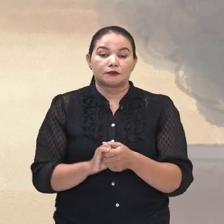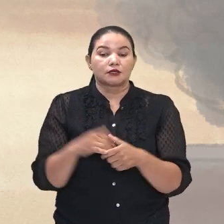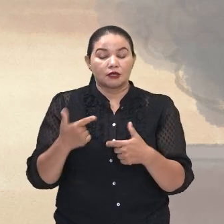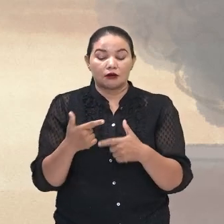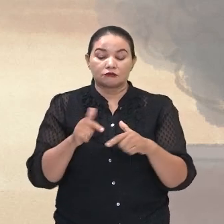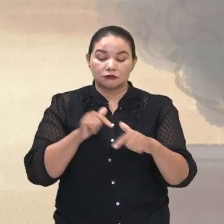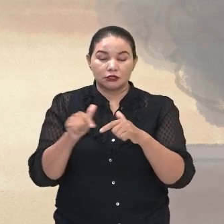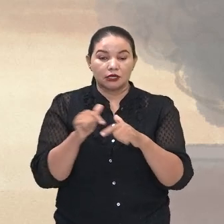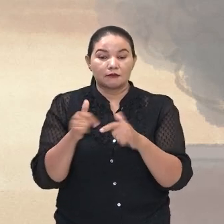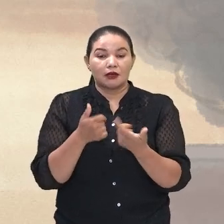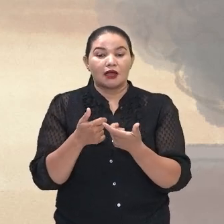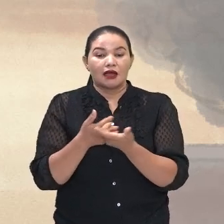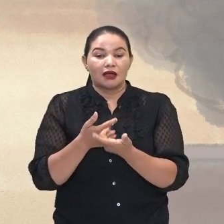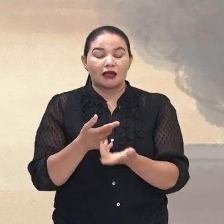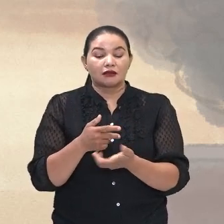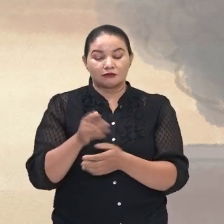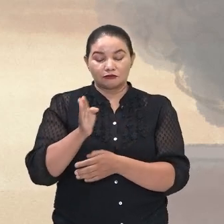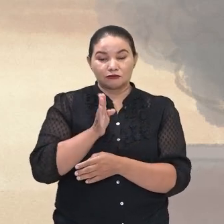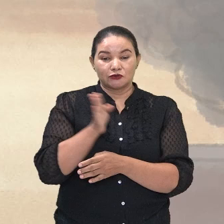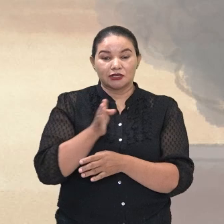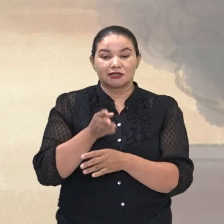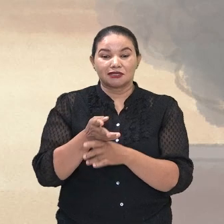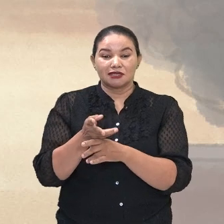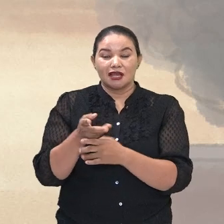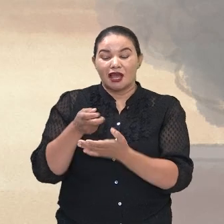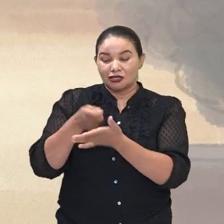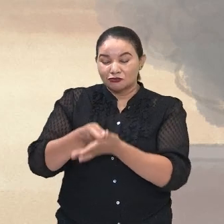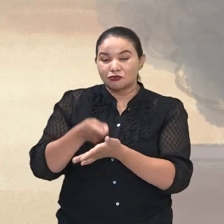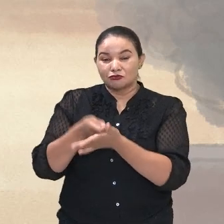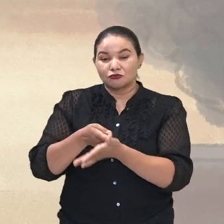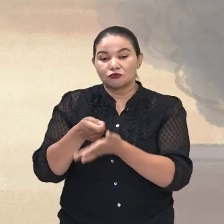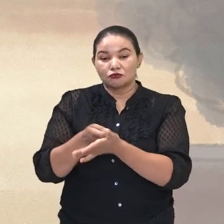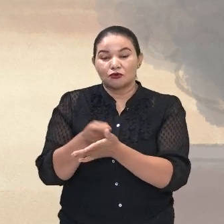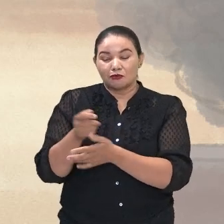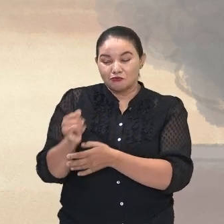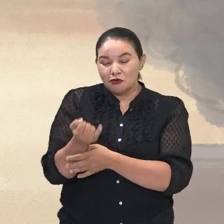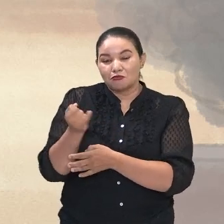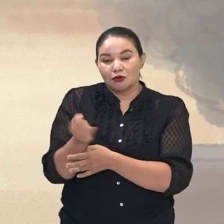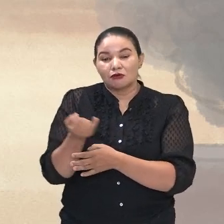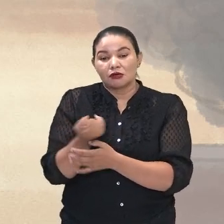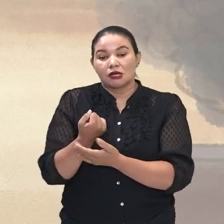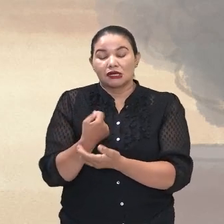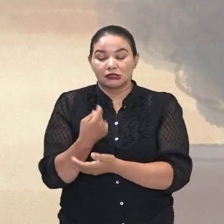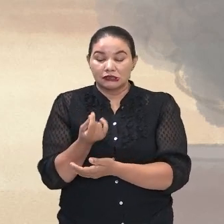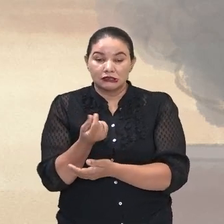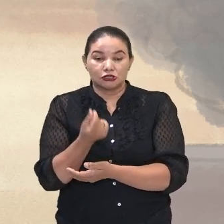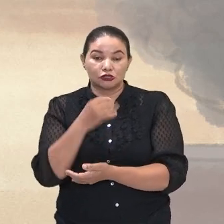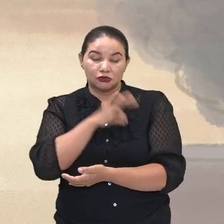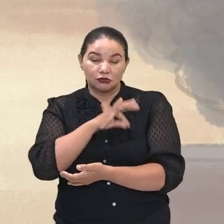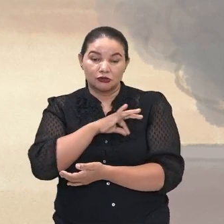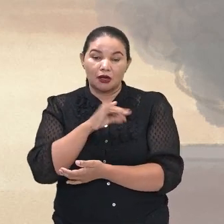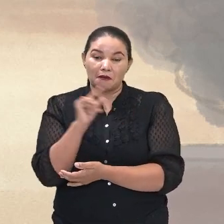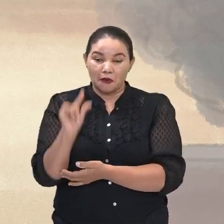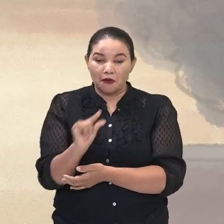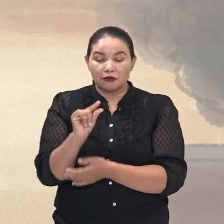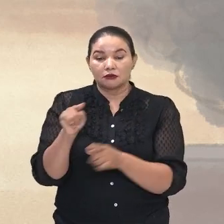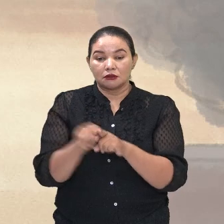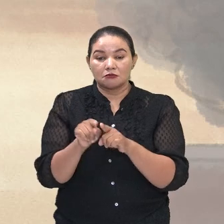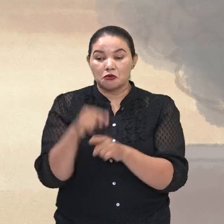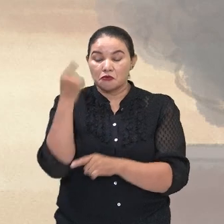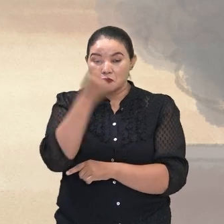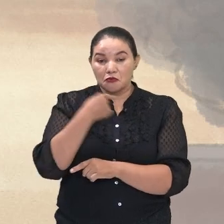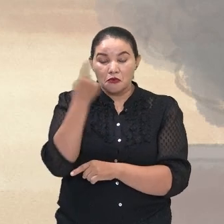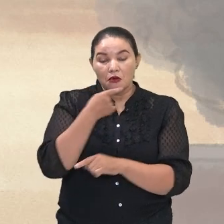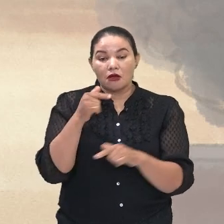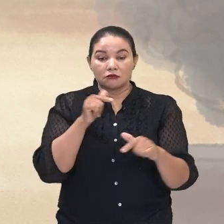bastante explorada pela burguesia, que a gente comentou agora há pouco, baixos salários, longas jornadas de trabalho,